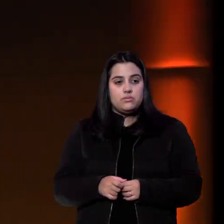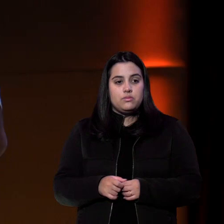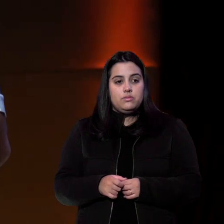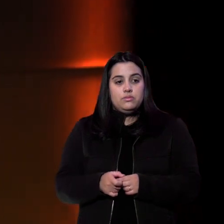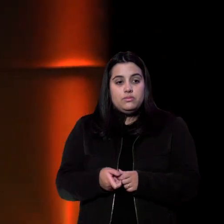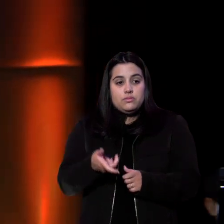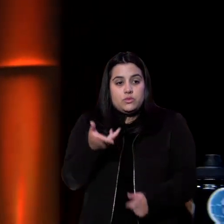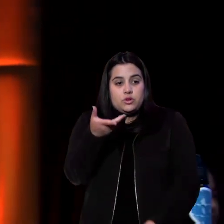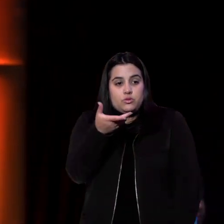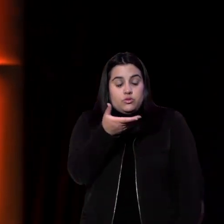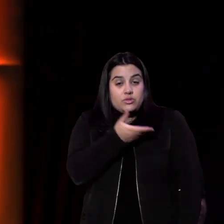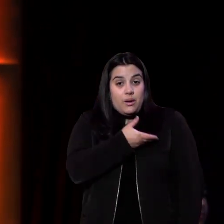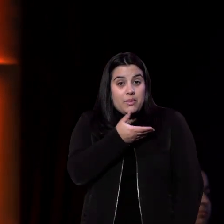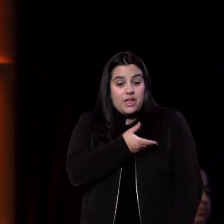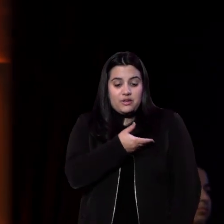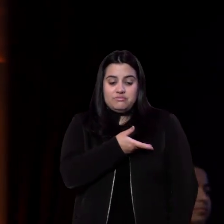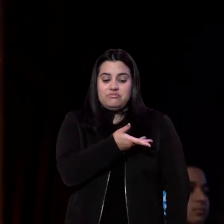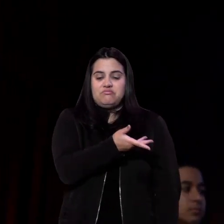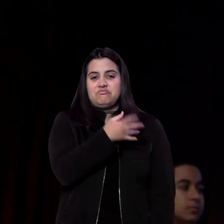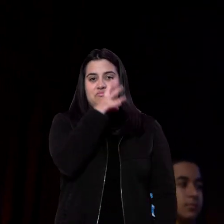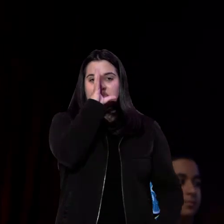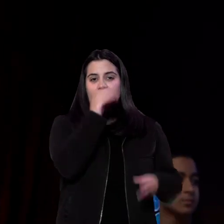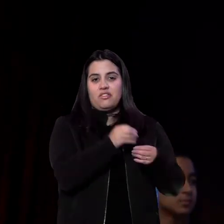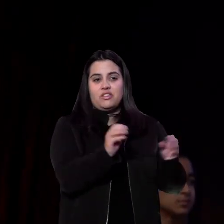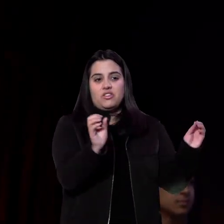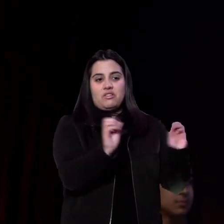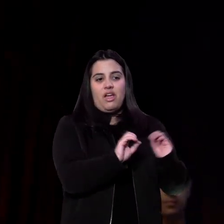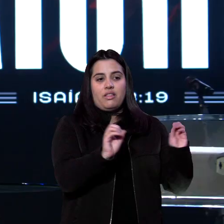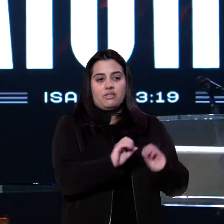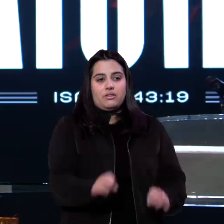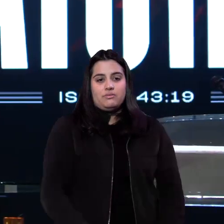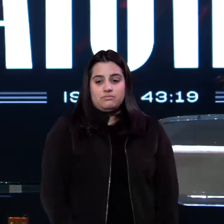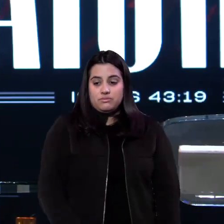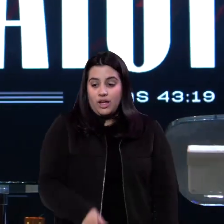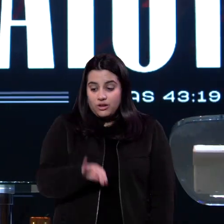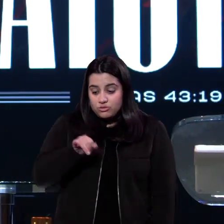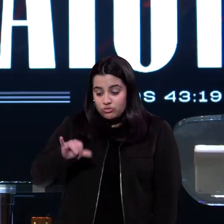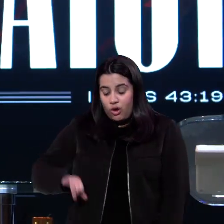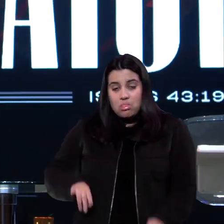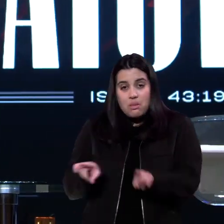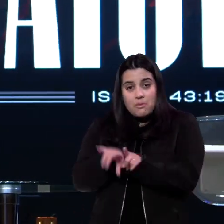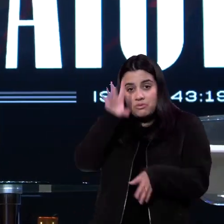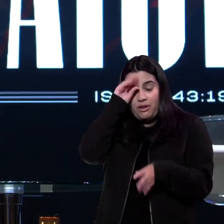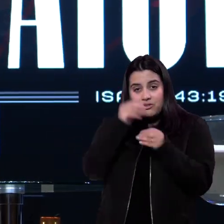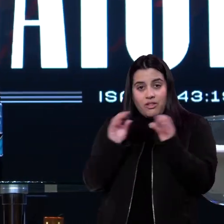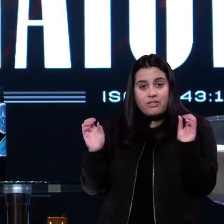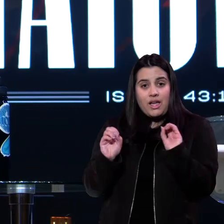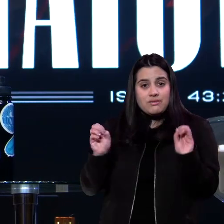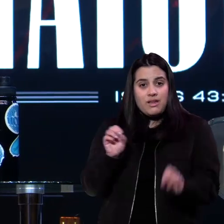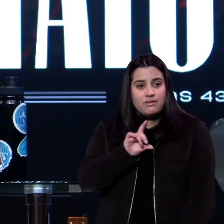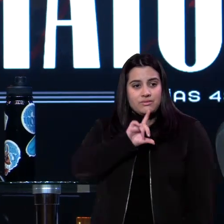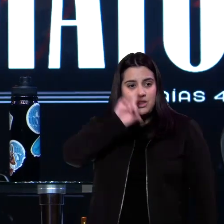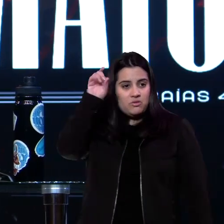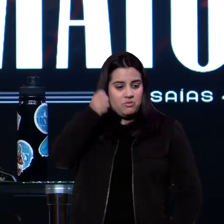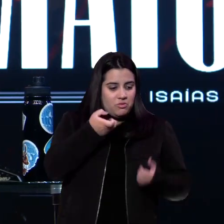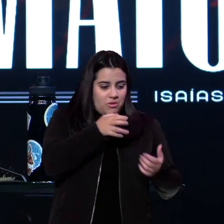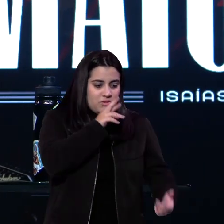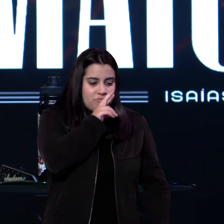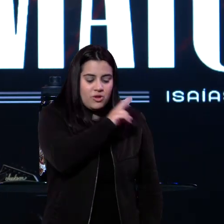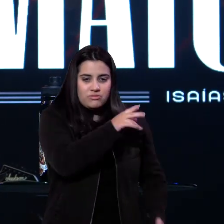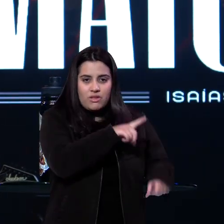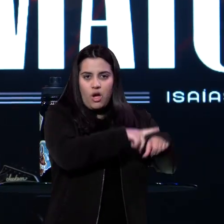Os amigos dele não entendiam. Ele não entendia. Deus não deu a resposta quando ele queria.